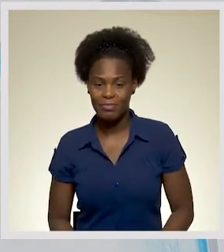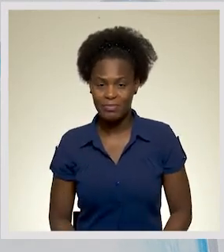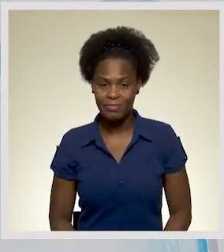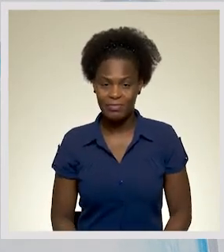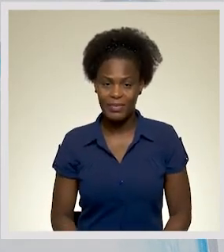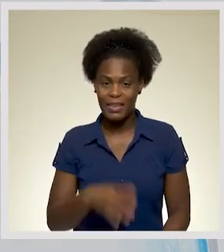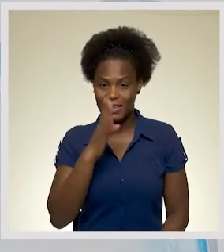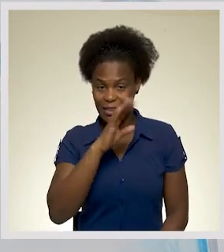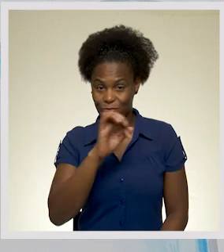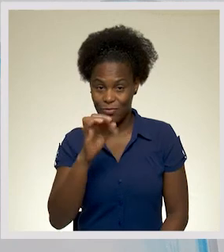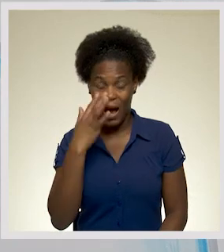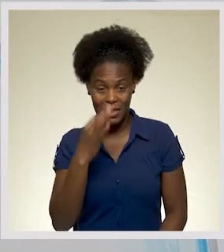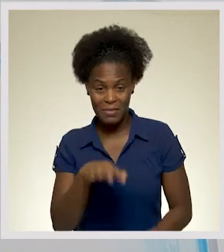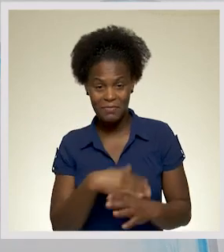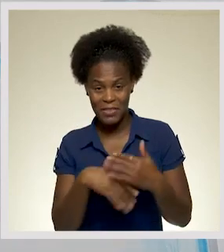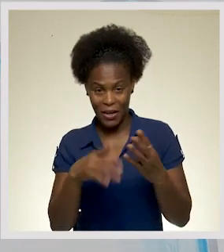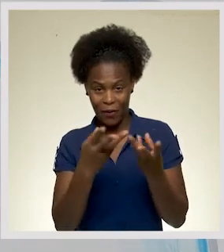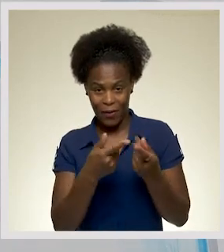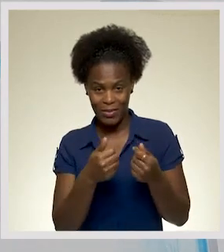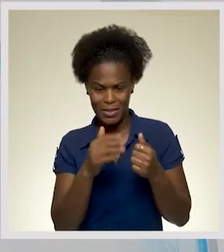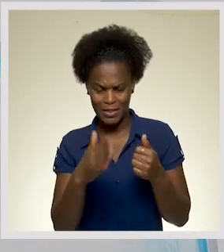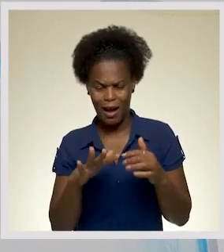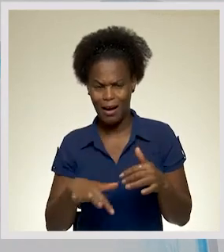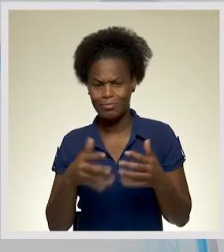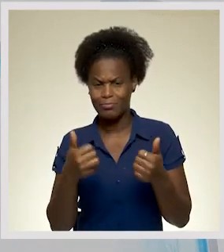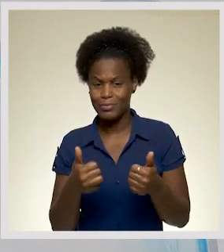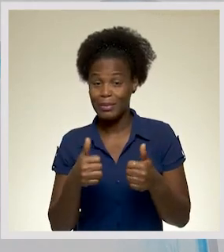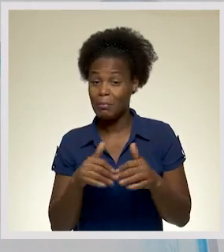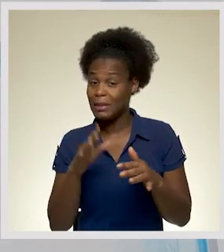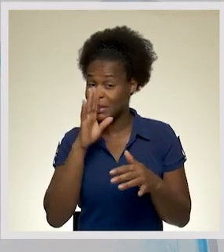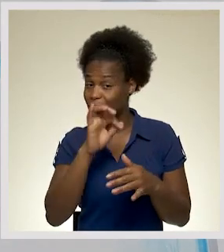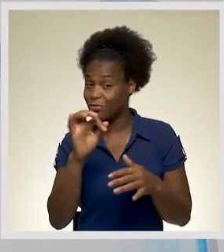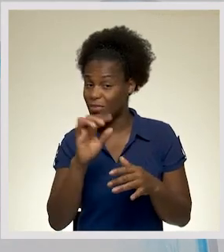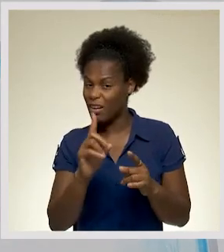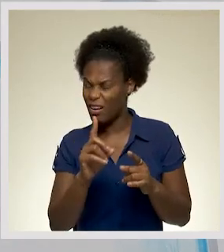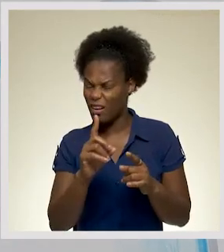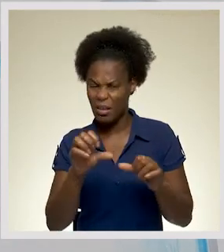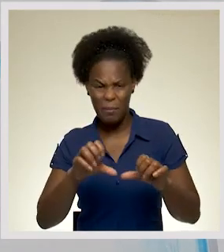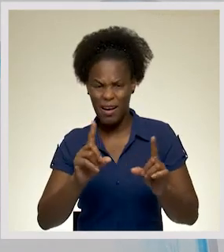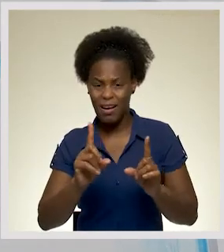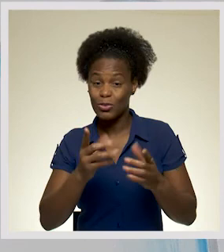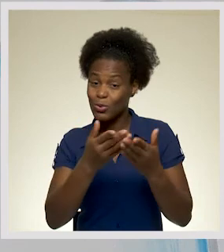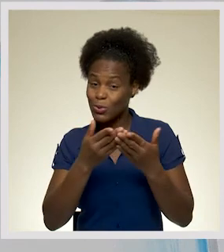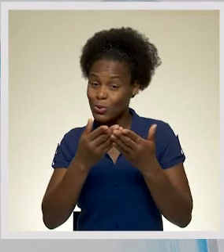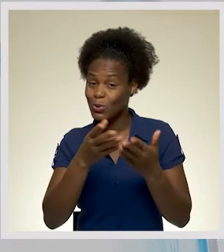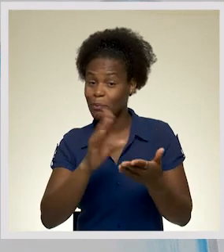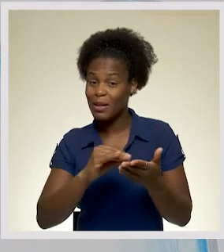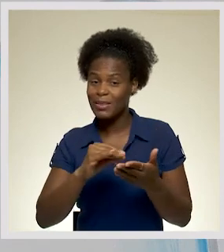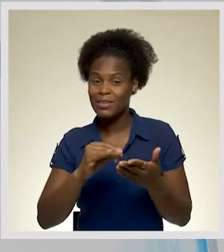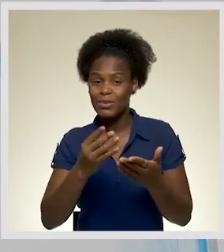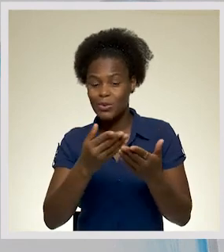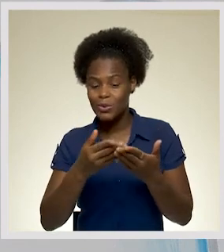9. Se fizerem assim, está correto. Mas se não fizeram, não faz mal.